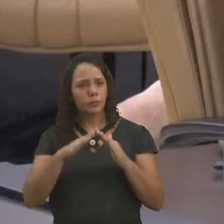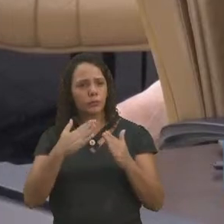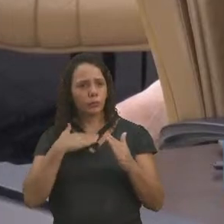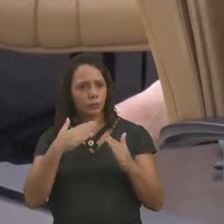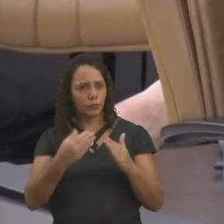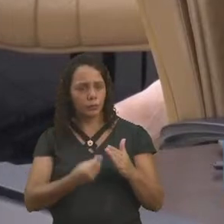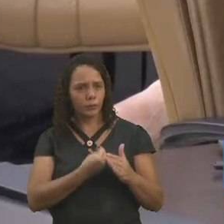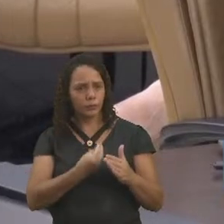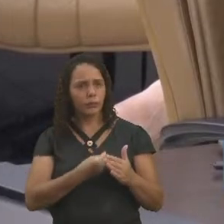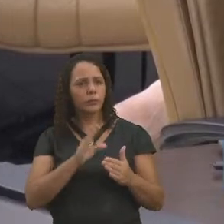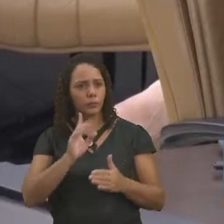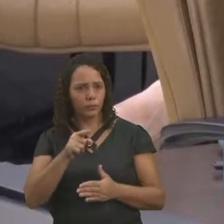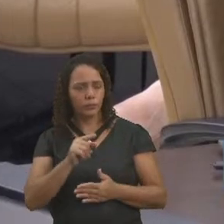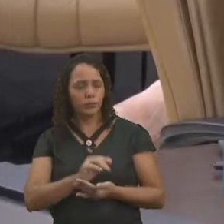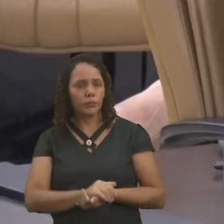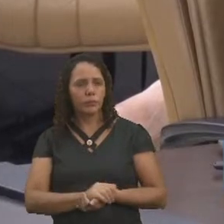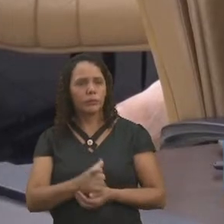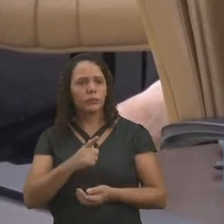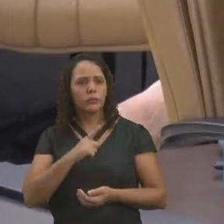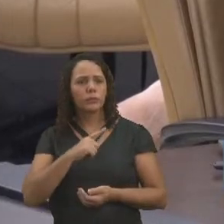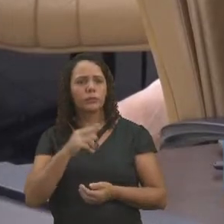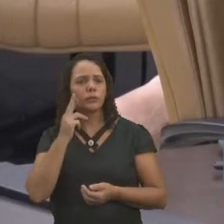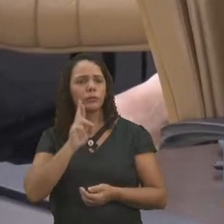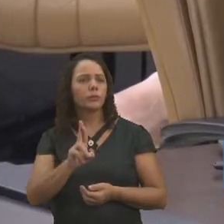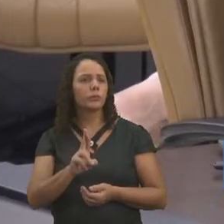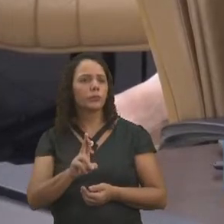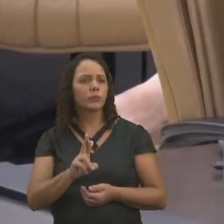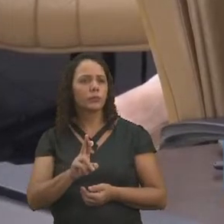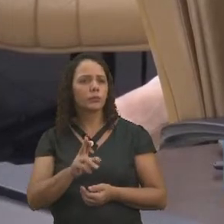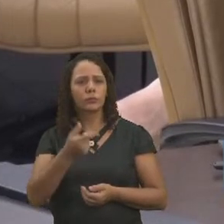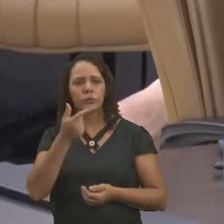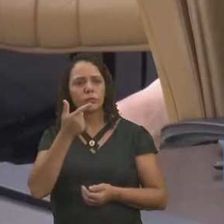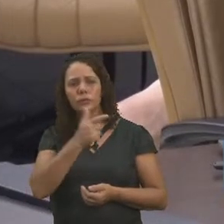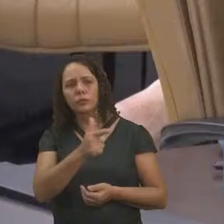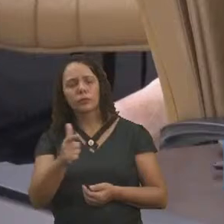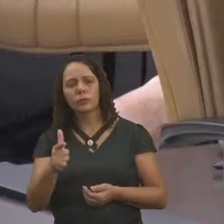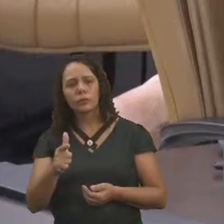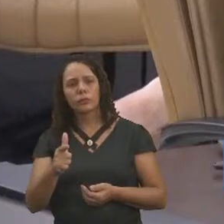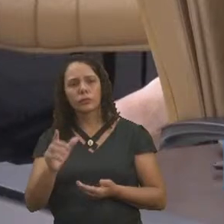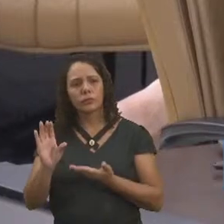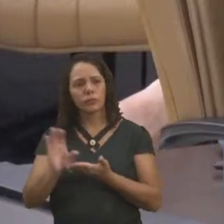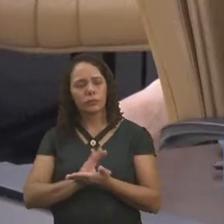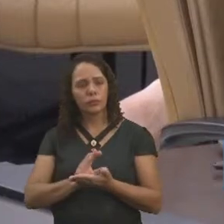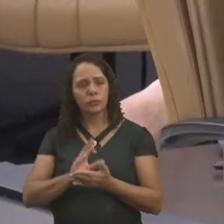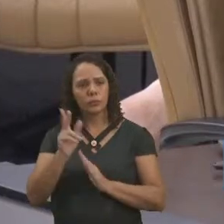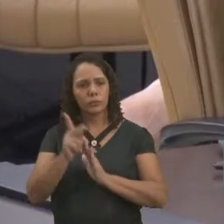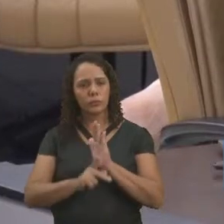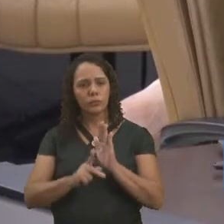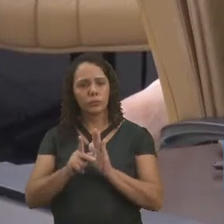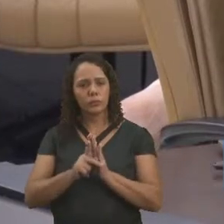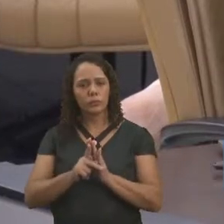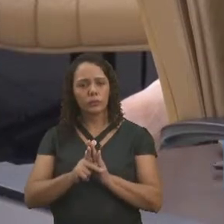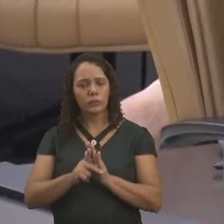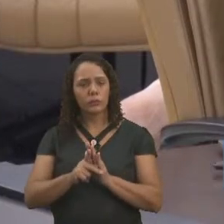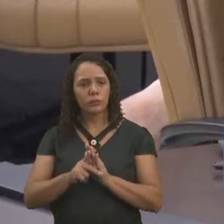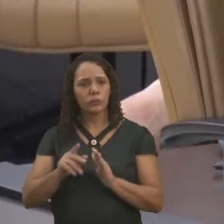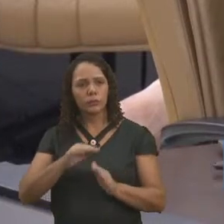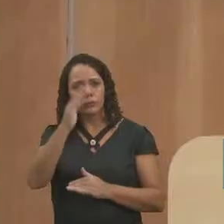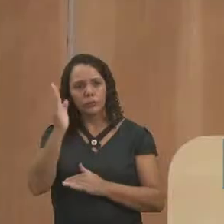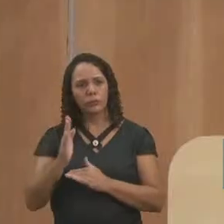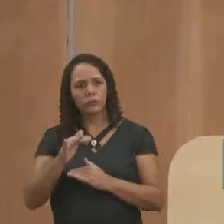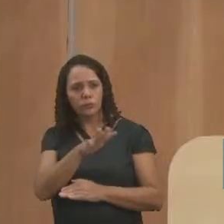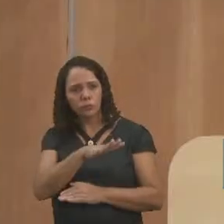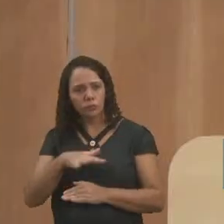Isso, perfeito. Isso mesmo. Existe algum motivo para Jacareí não ter sido contemplado com esses recursos, sendo que são programas que, inclusive, estão distribuindo bastante recurso no Brasil?